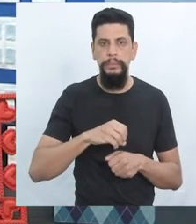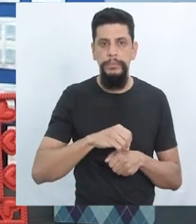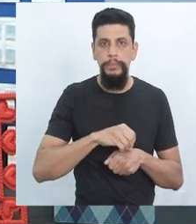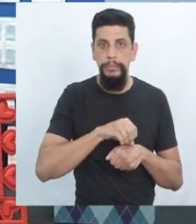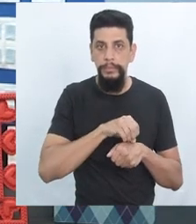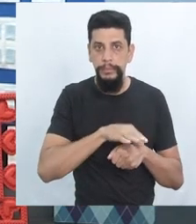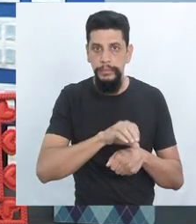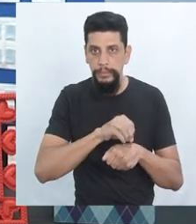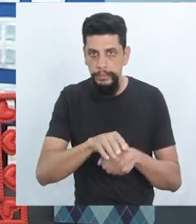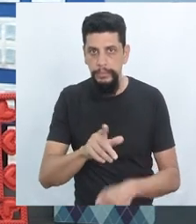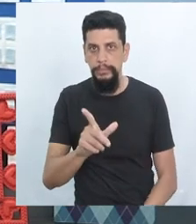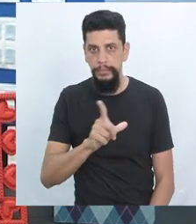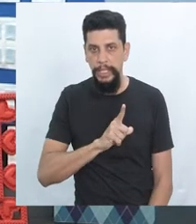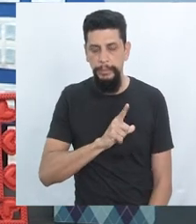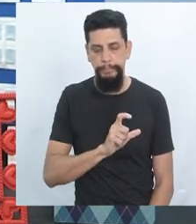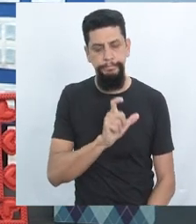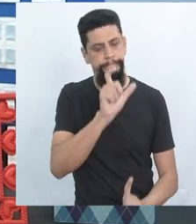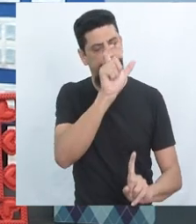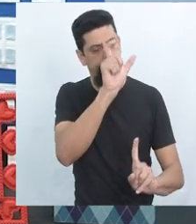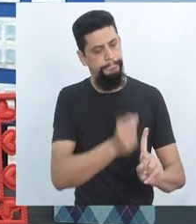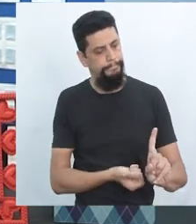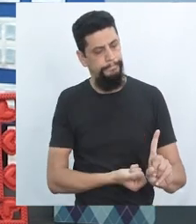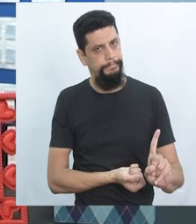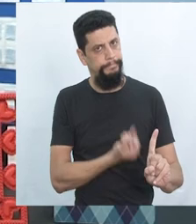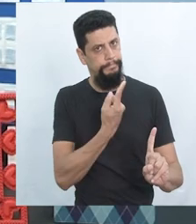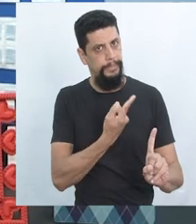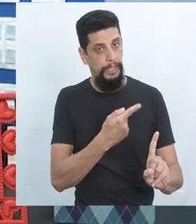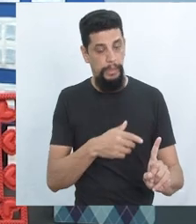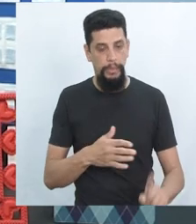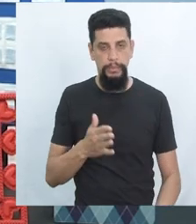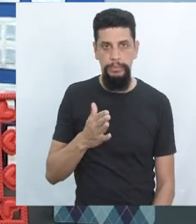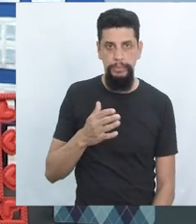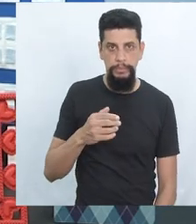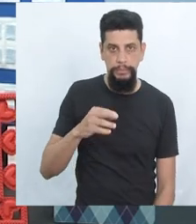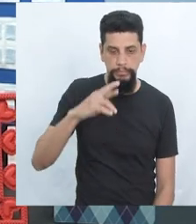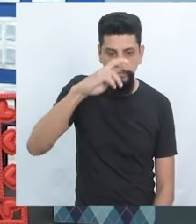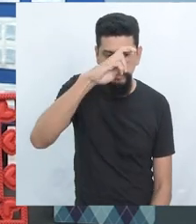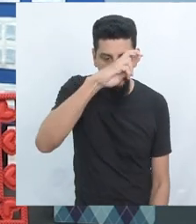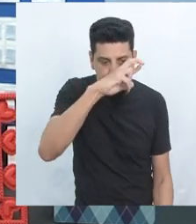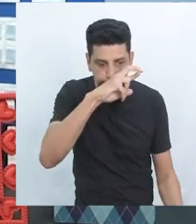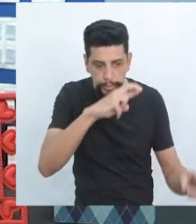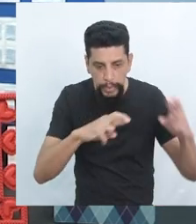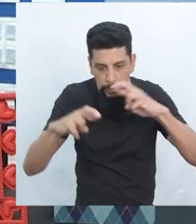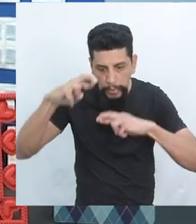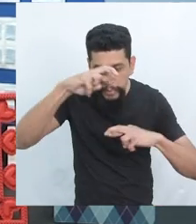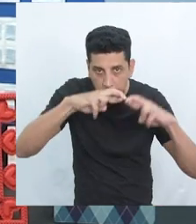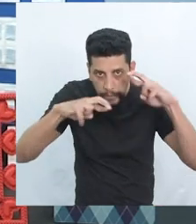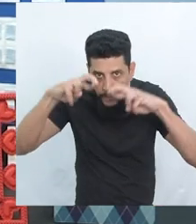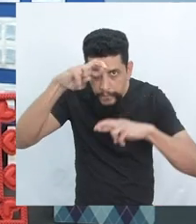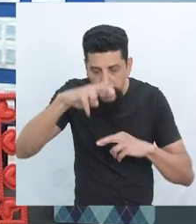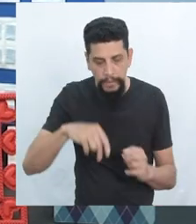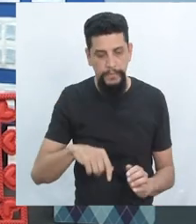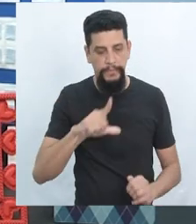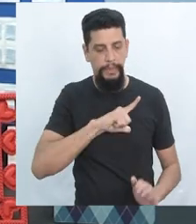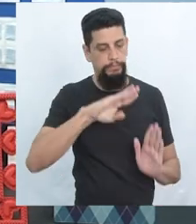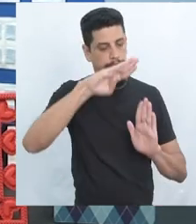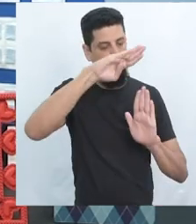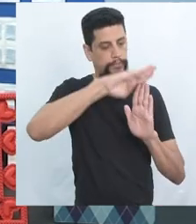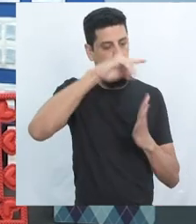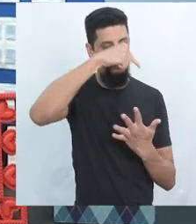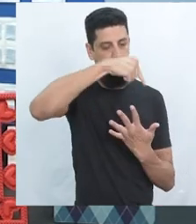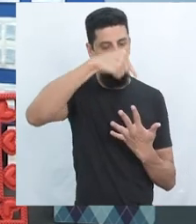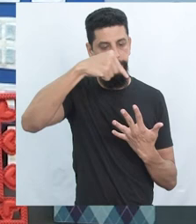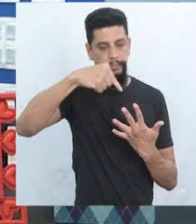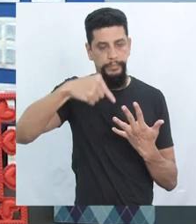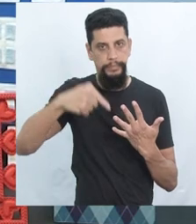E todo caso, nós também temos suspeitos. Os nossos detetives fazem geralmente até mesmo uma